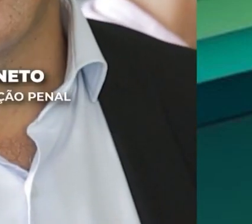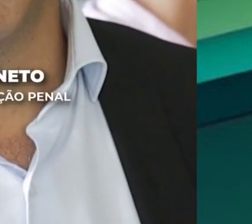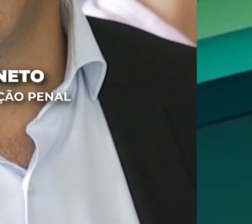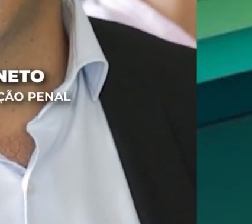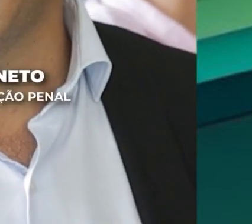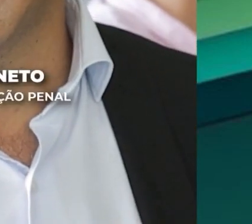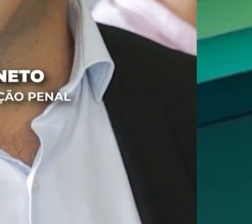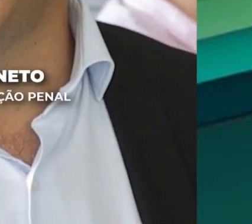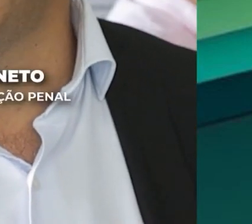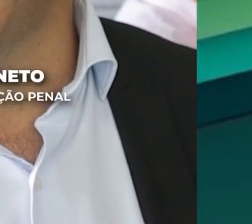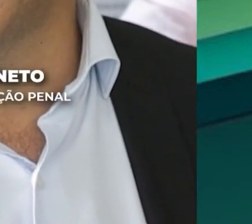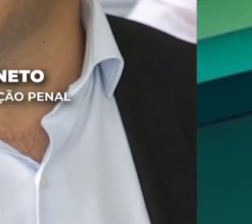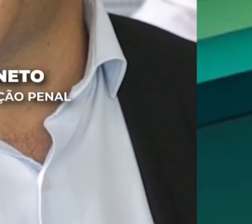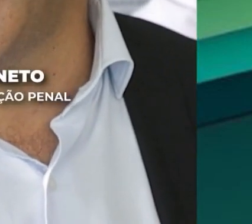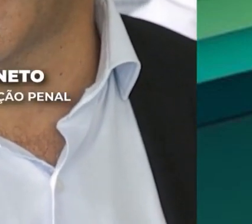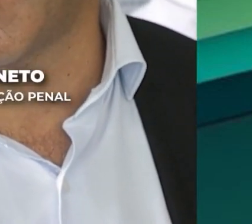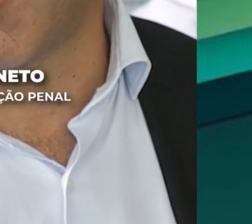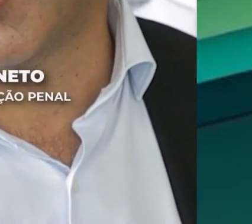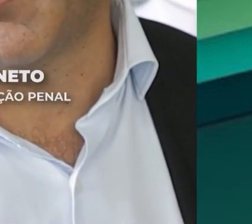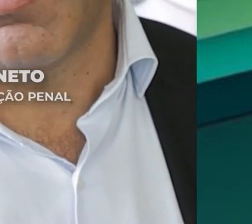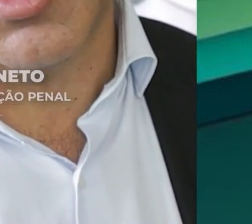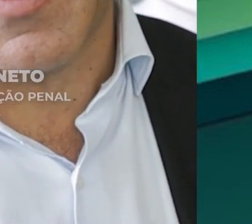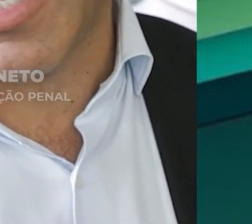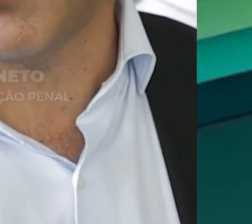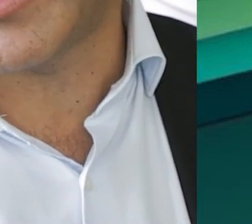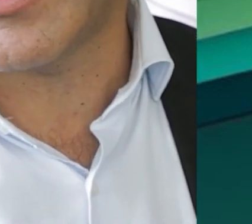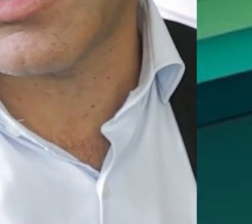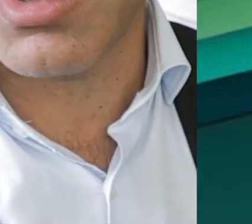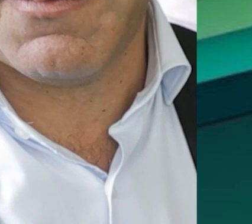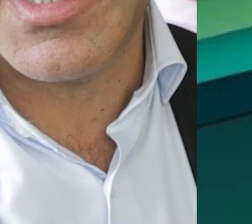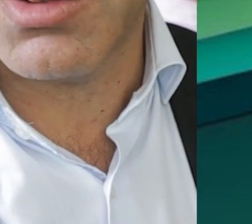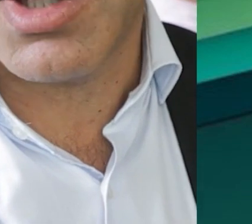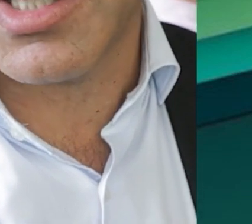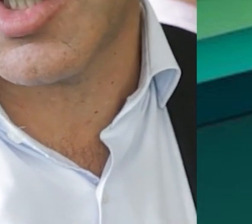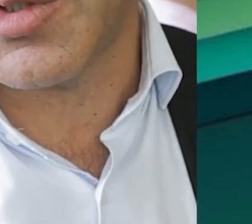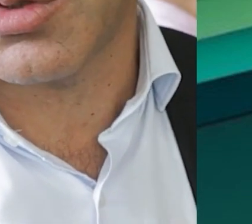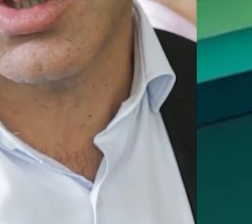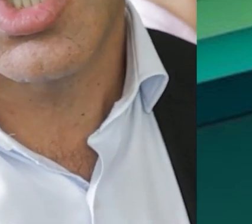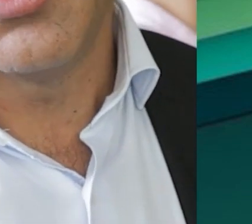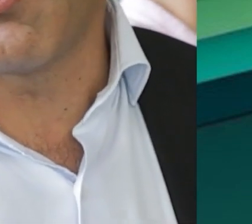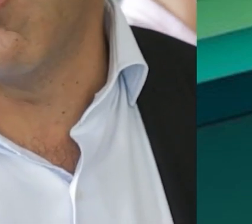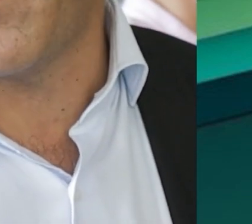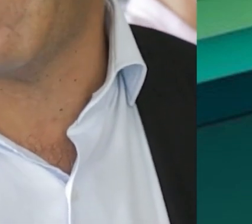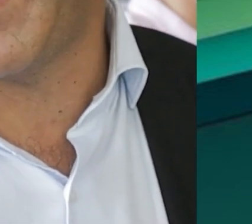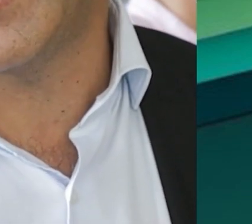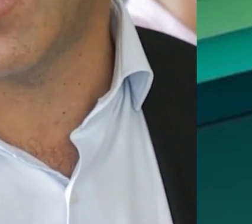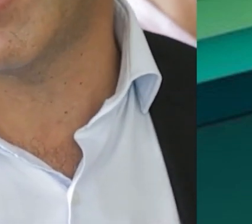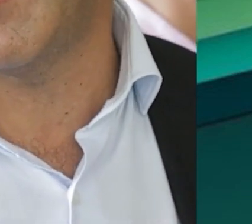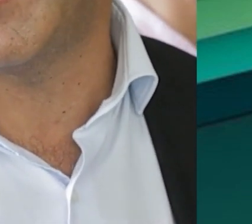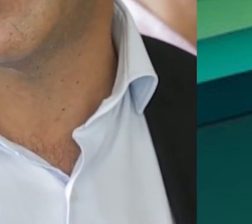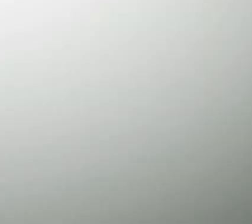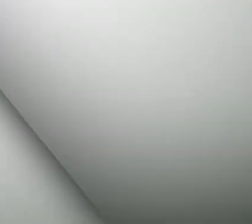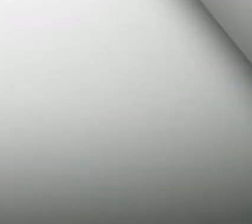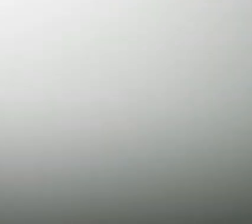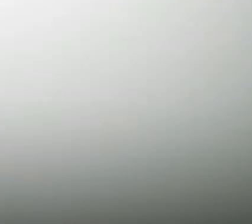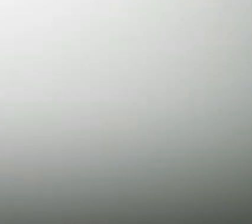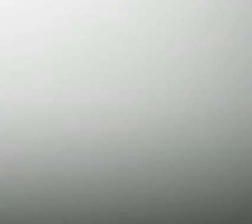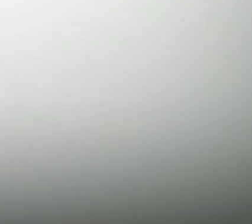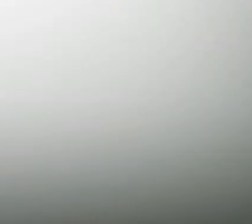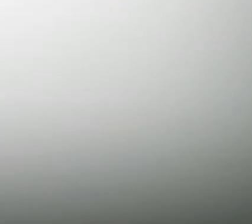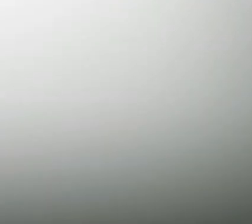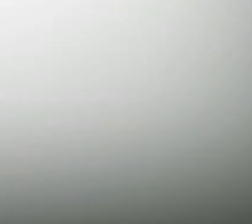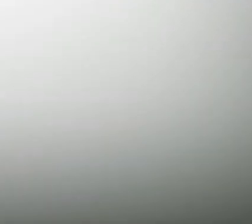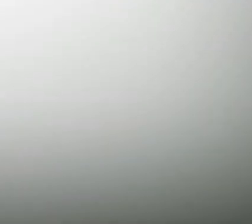social depende muito da parceria de várias empresas, órgãos públicos para a contratação e fazer com que essas pessoas cumpram a pena adequadamente.